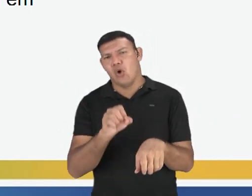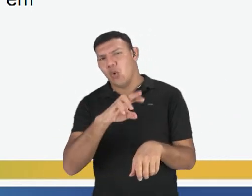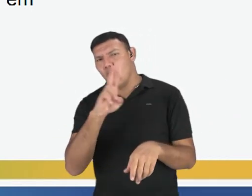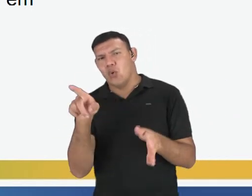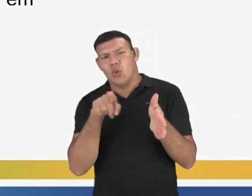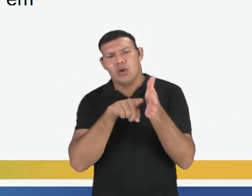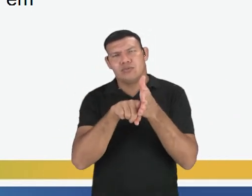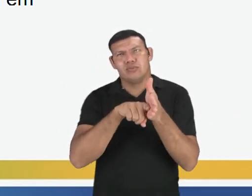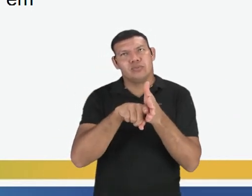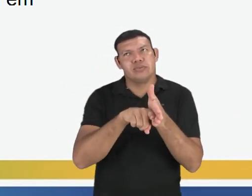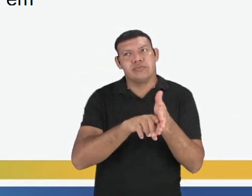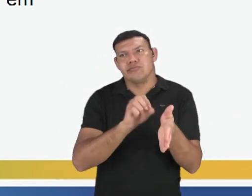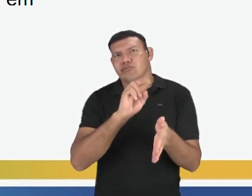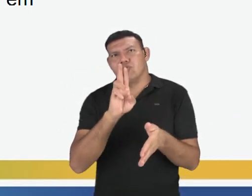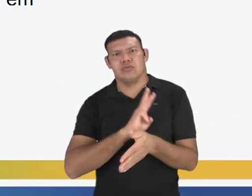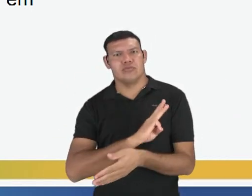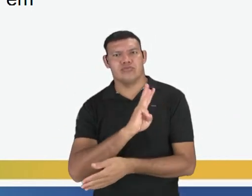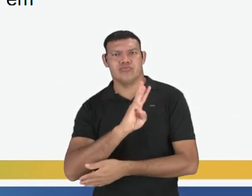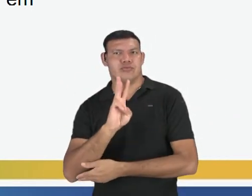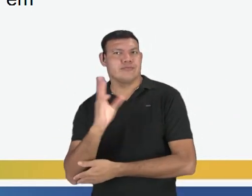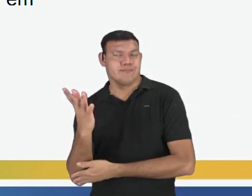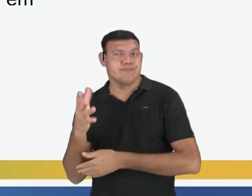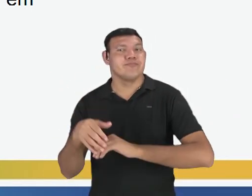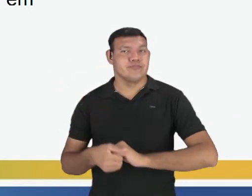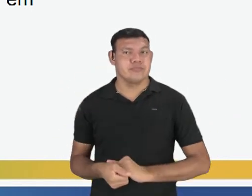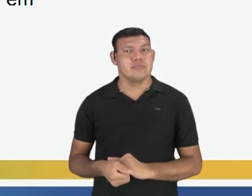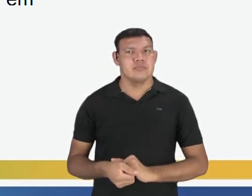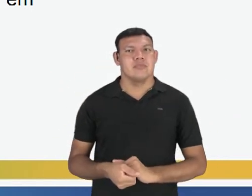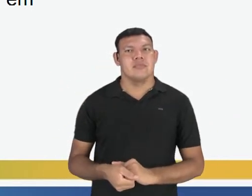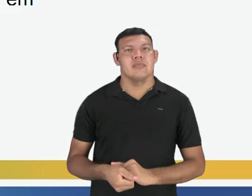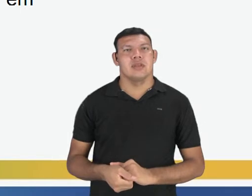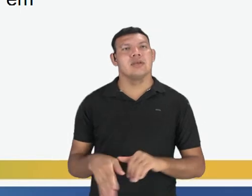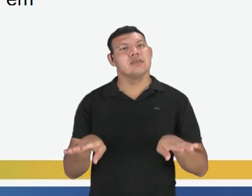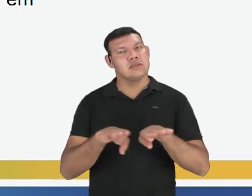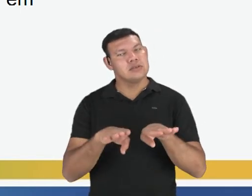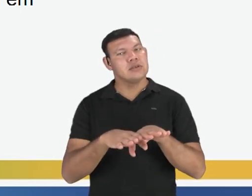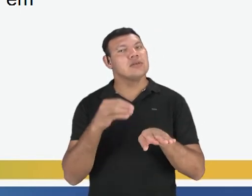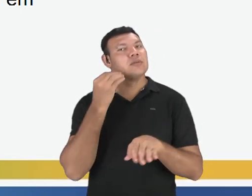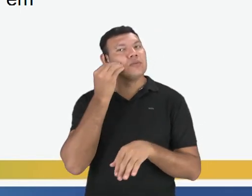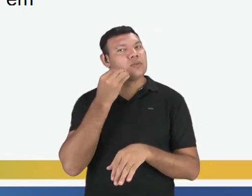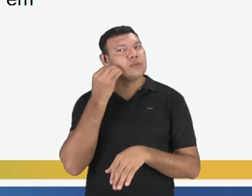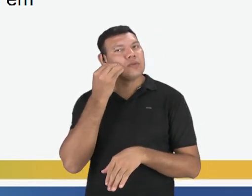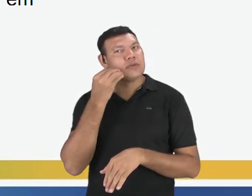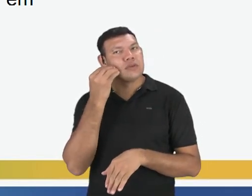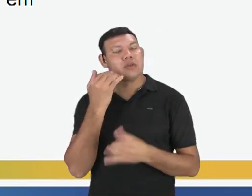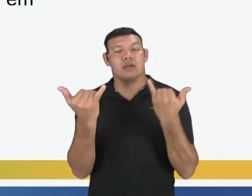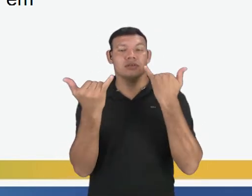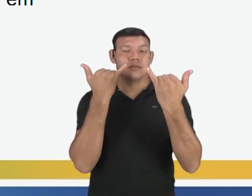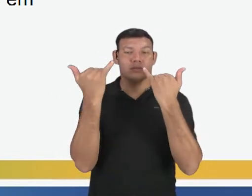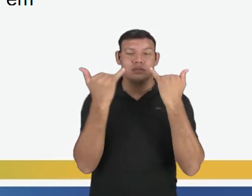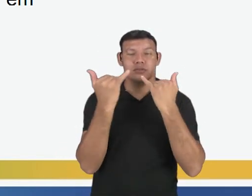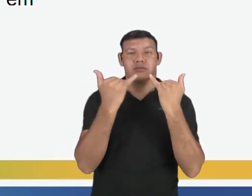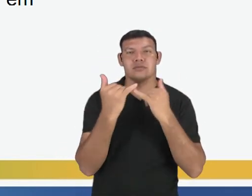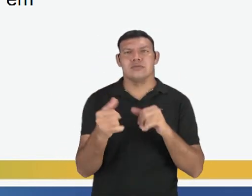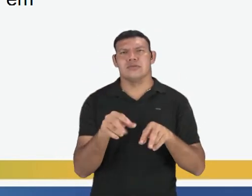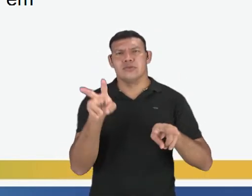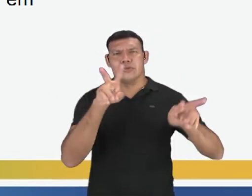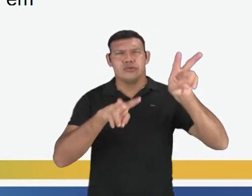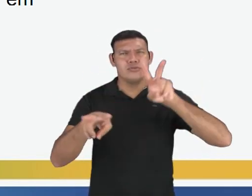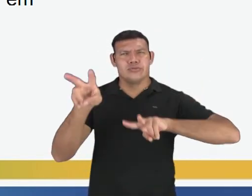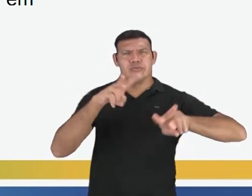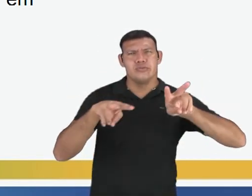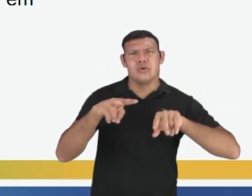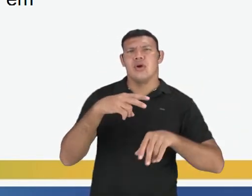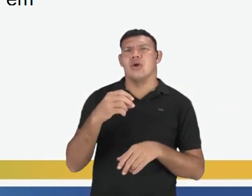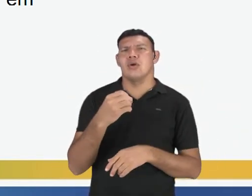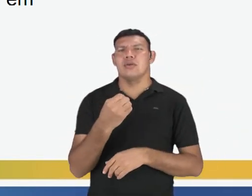aquele insight na sua mente, você aprende. E por experiência também, que são os conhecimentos das informações sensoriais, a cor, o